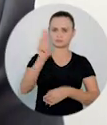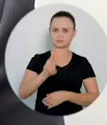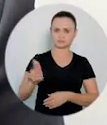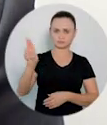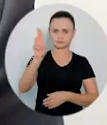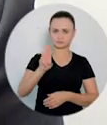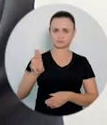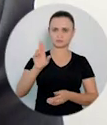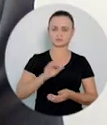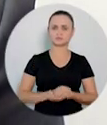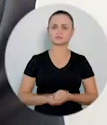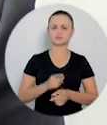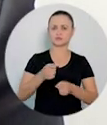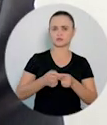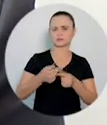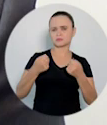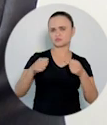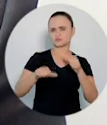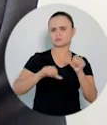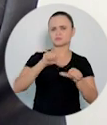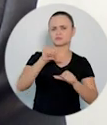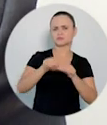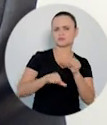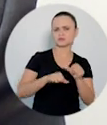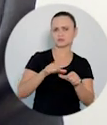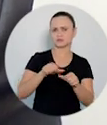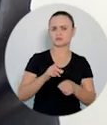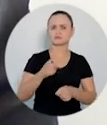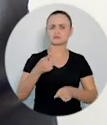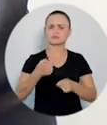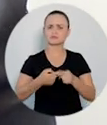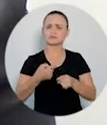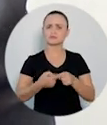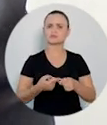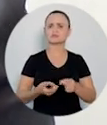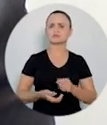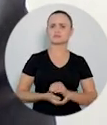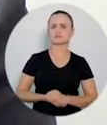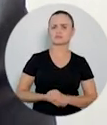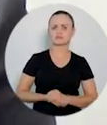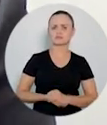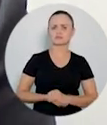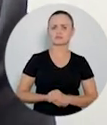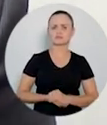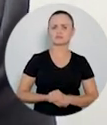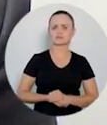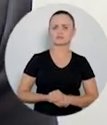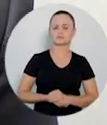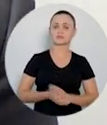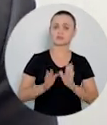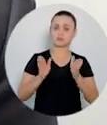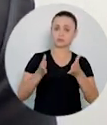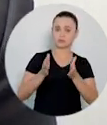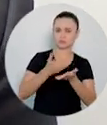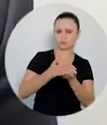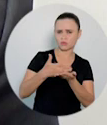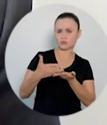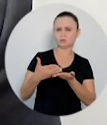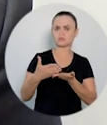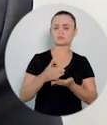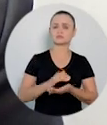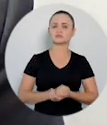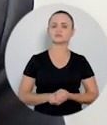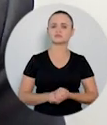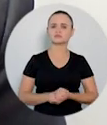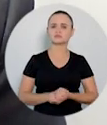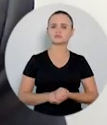muito para tentar reverter situações que interferem diretamente na autonomia universitária. E mais recentemente,